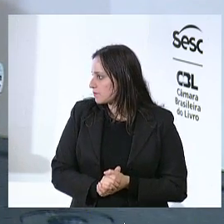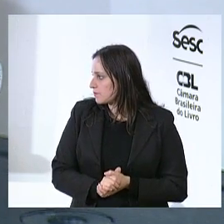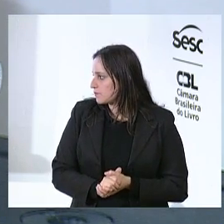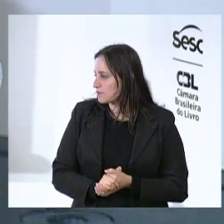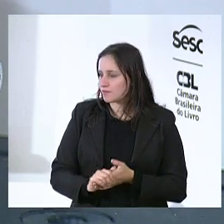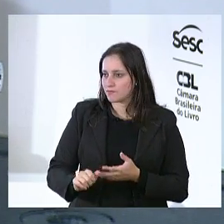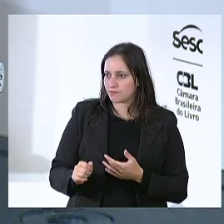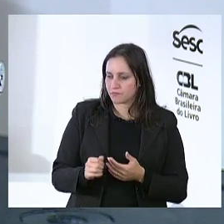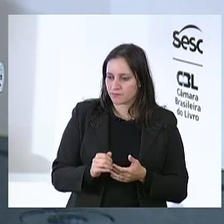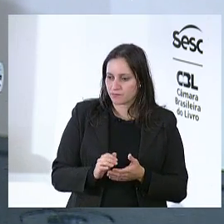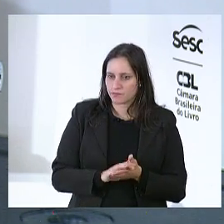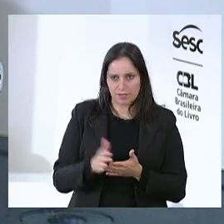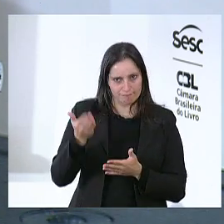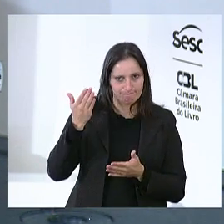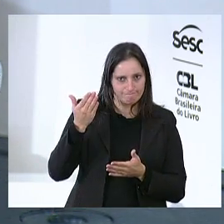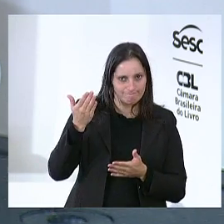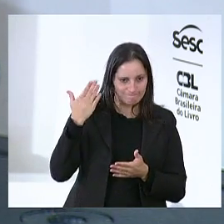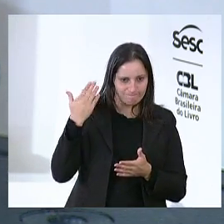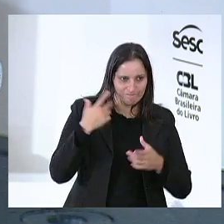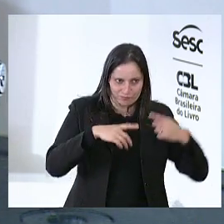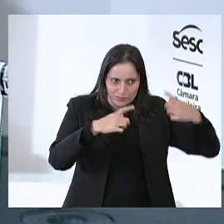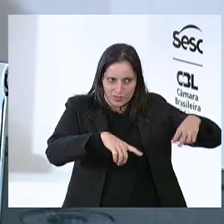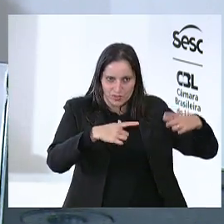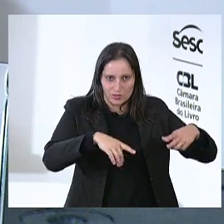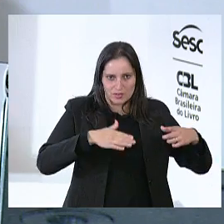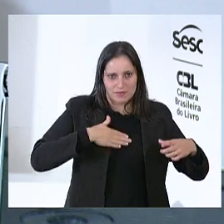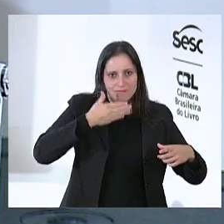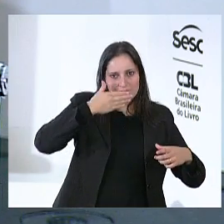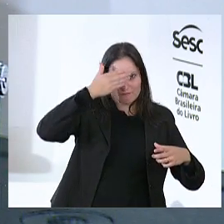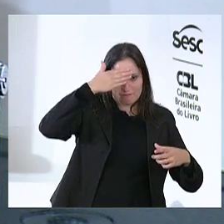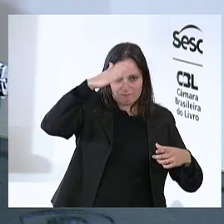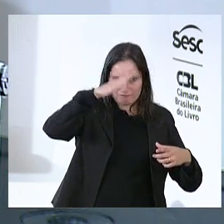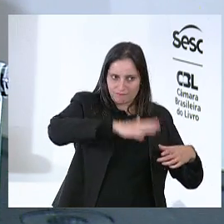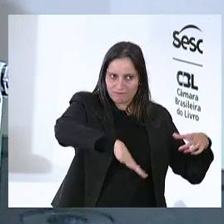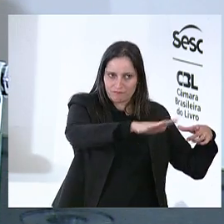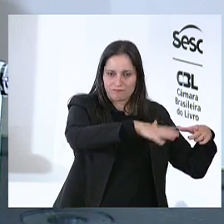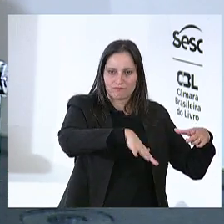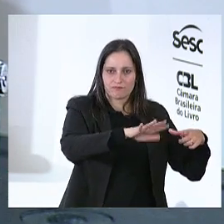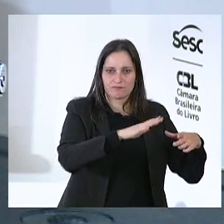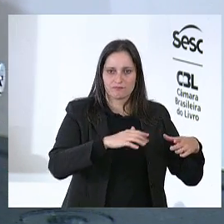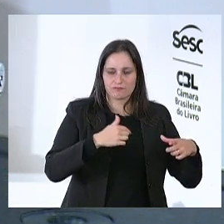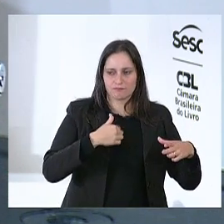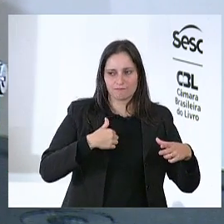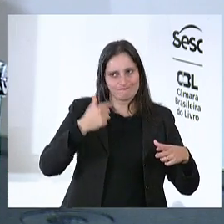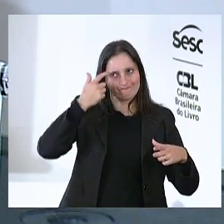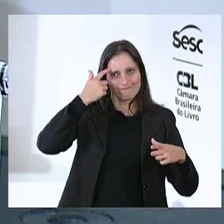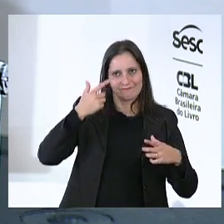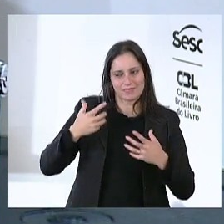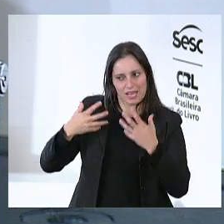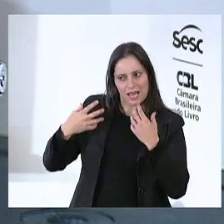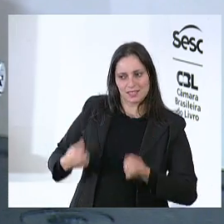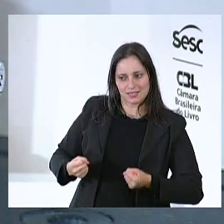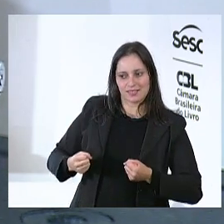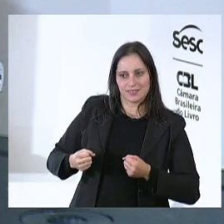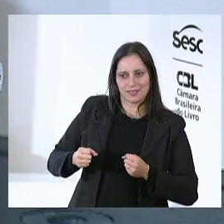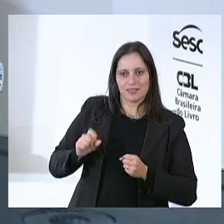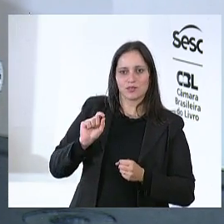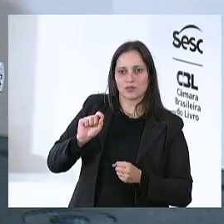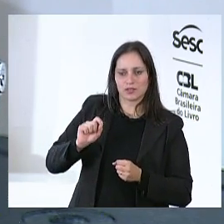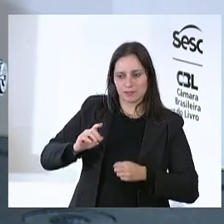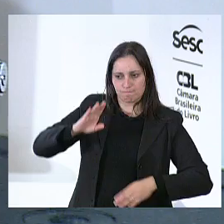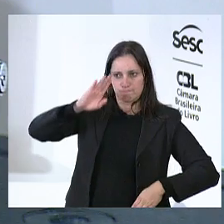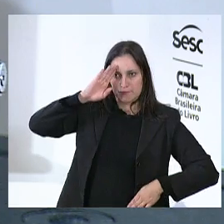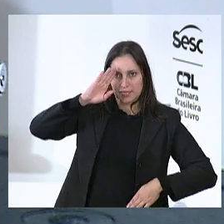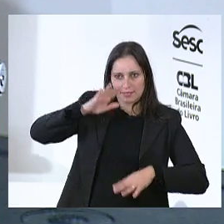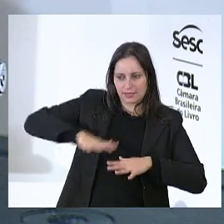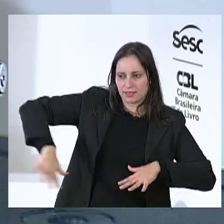naquele mundo no Oriente Médio, a gente tem que reconhecer aos militares que eles contribuíram para o contato entre os povos,